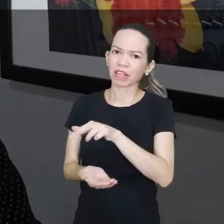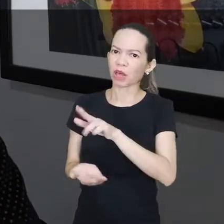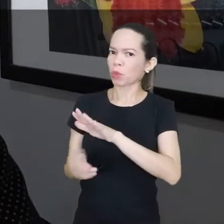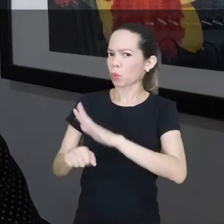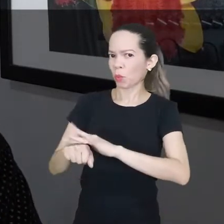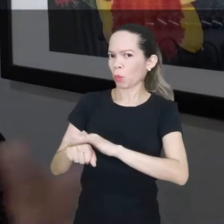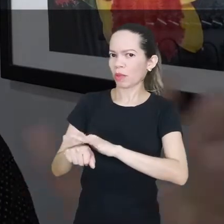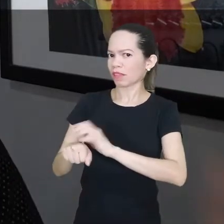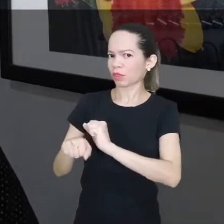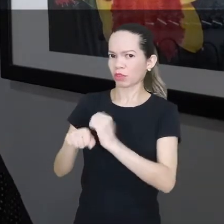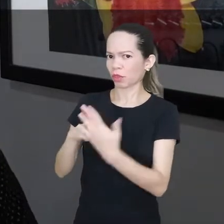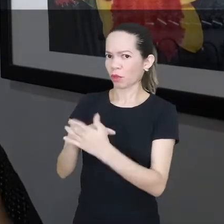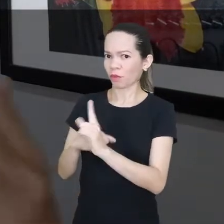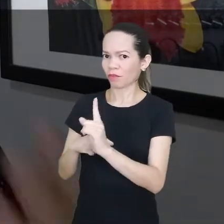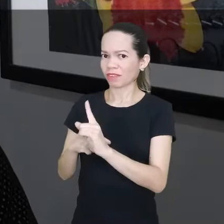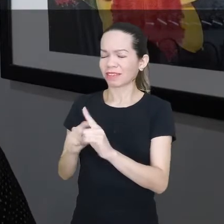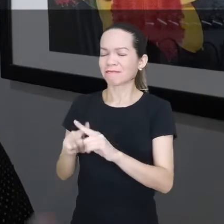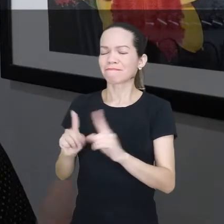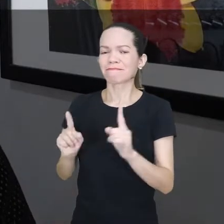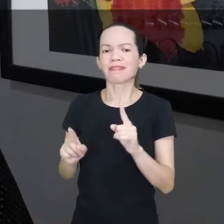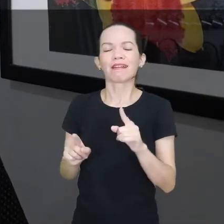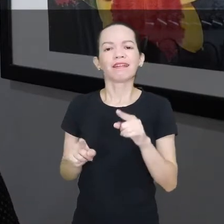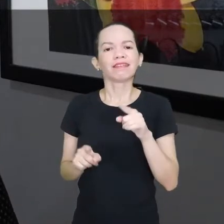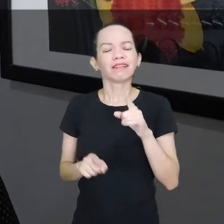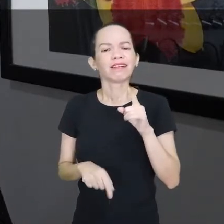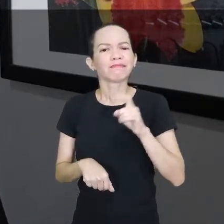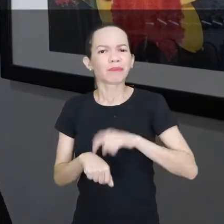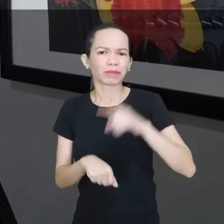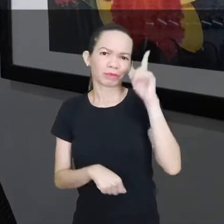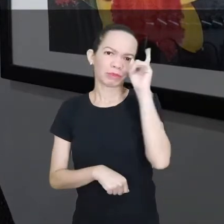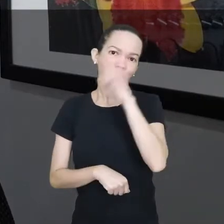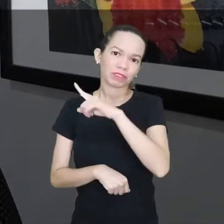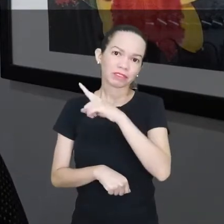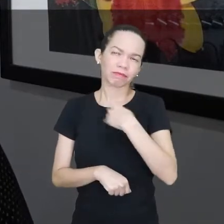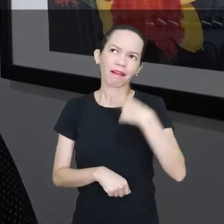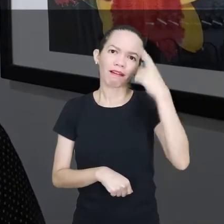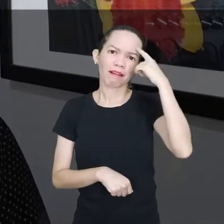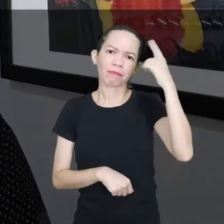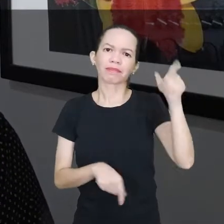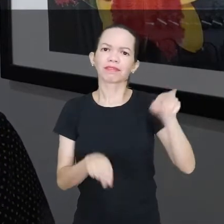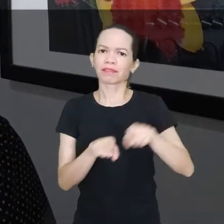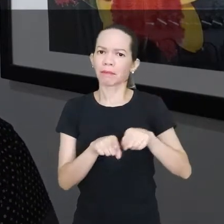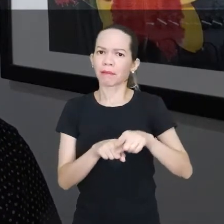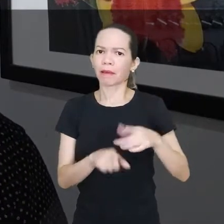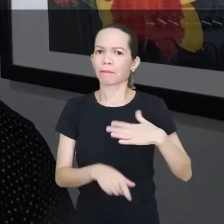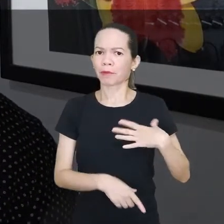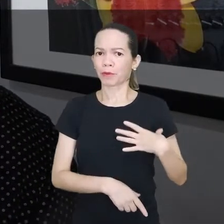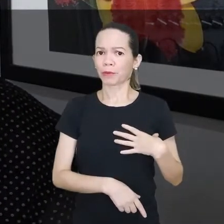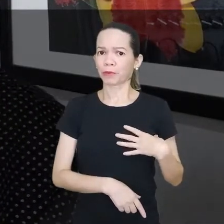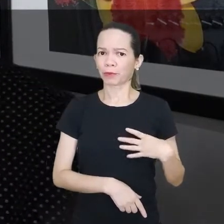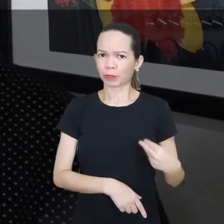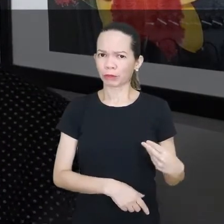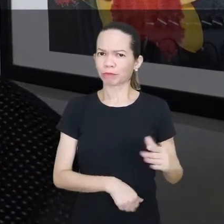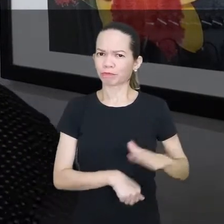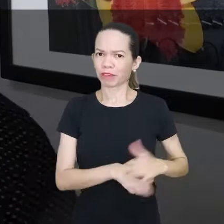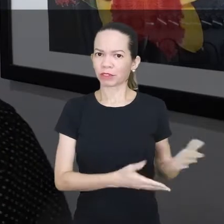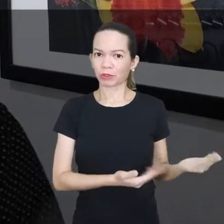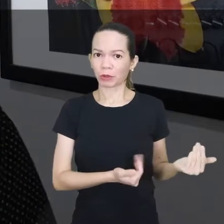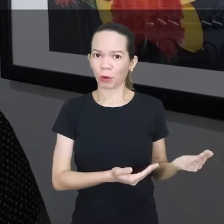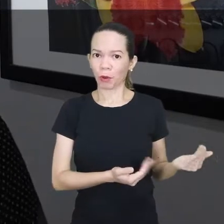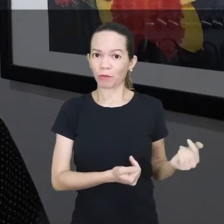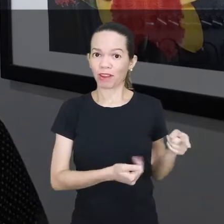Covid, mas situações bastante complexas. Eu lembro quando o meu filho, o mais novo, né, primogênito,